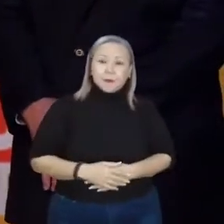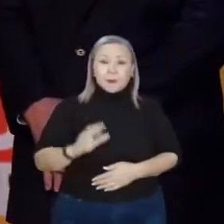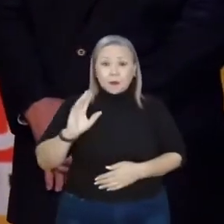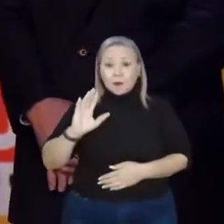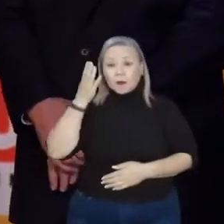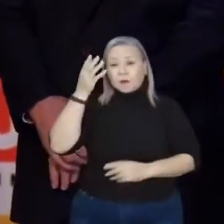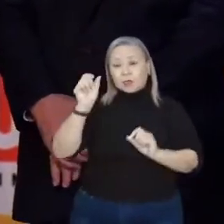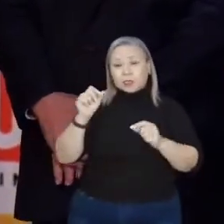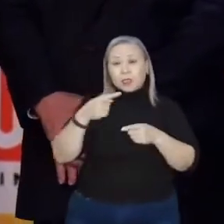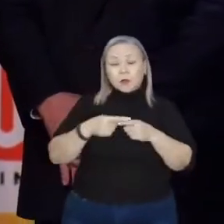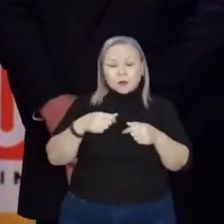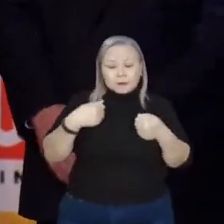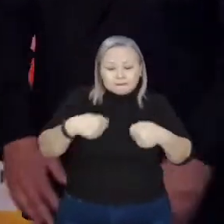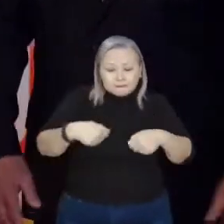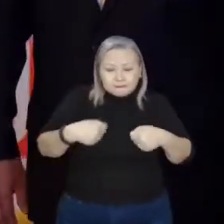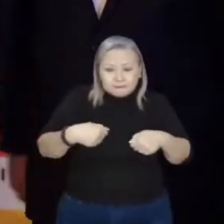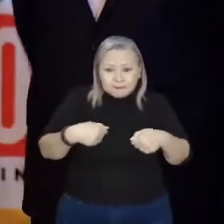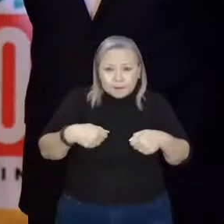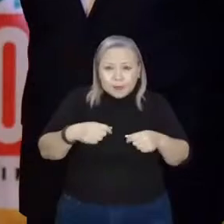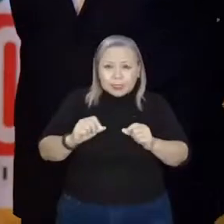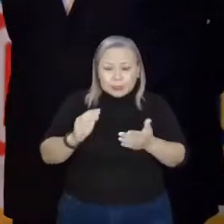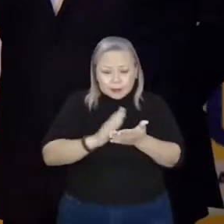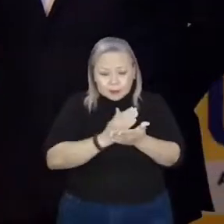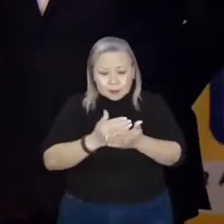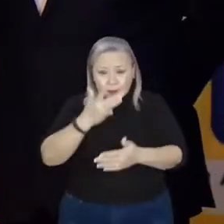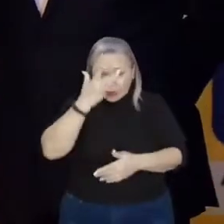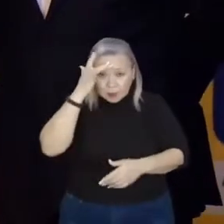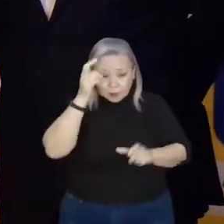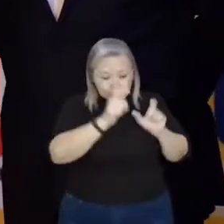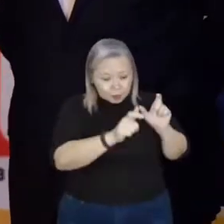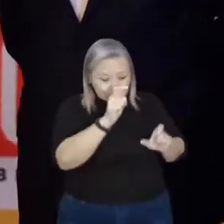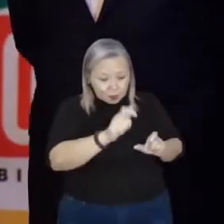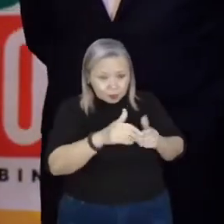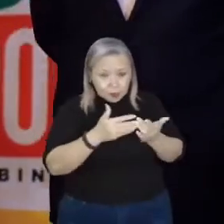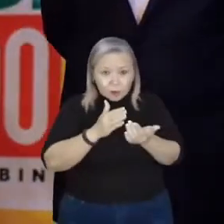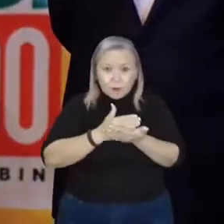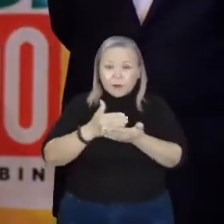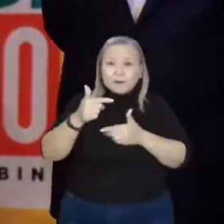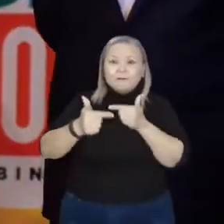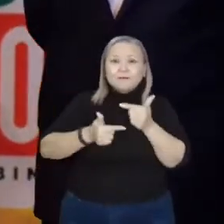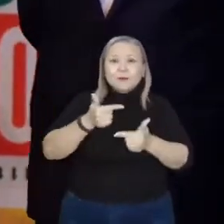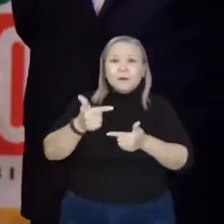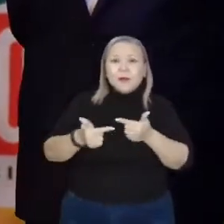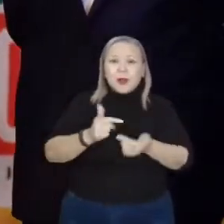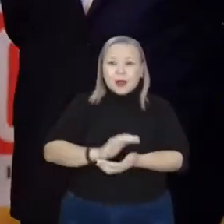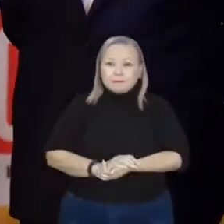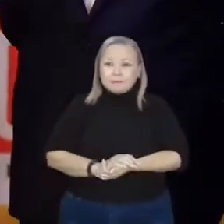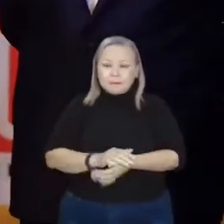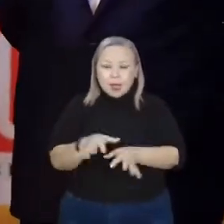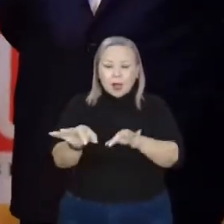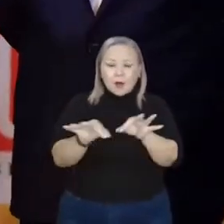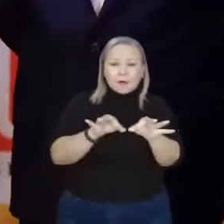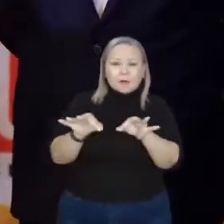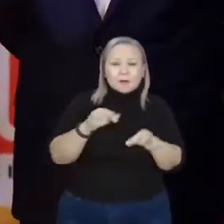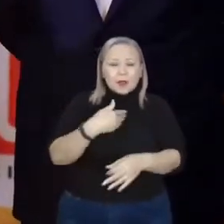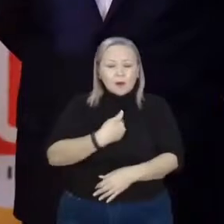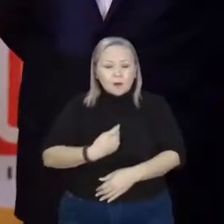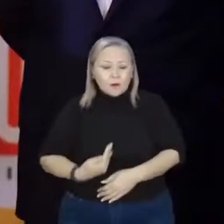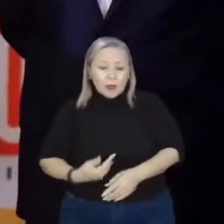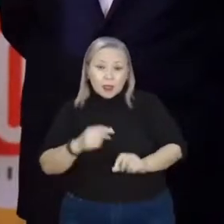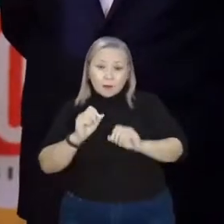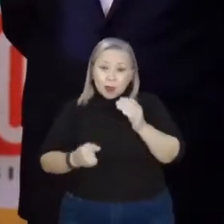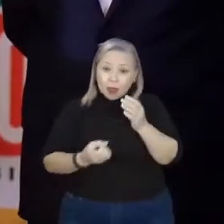é preciso que algumas pessoas comecem a trabalhar para montar o governo e para criar